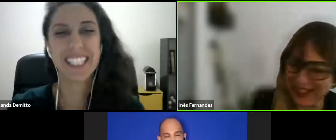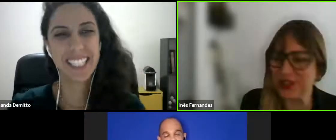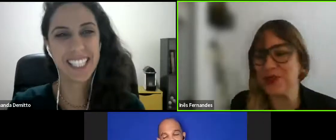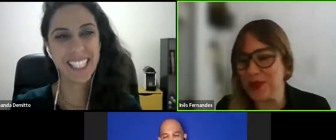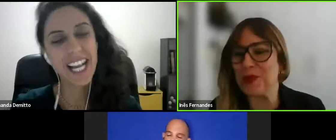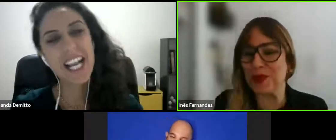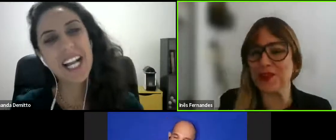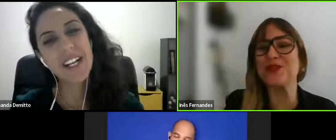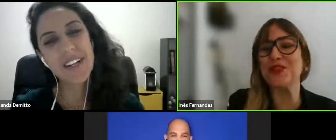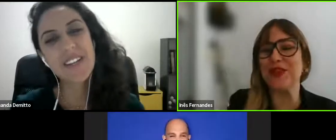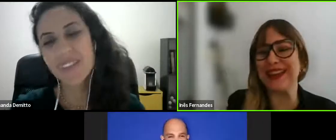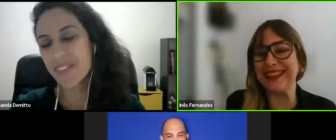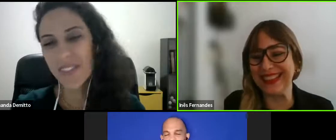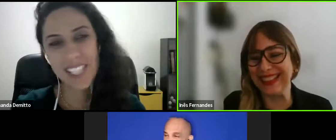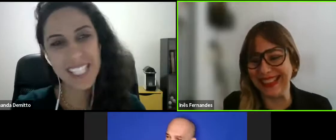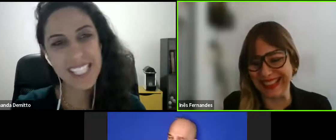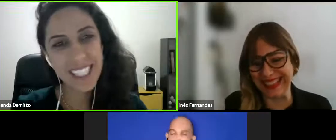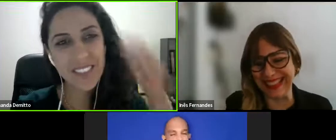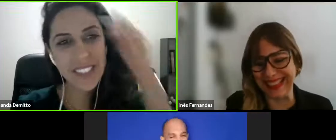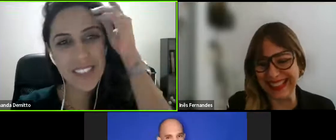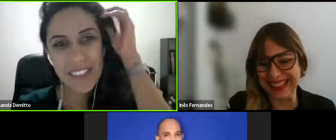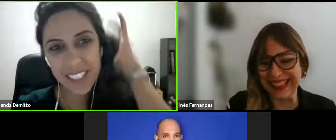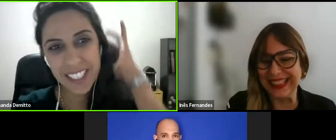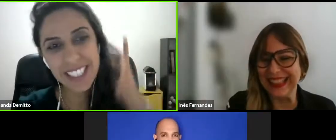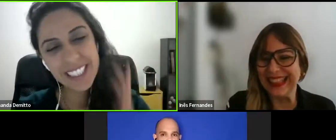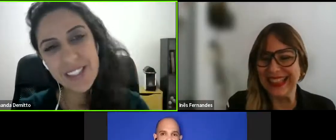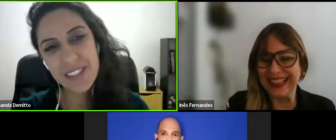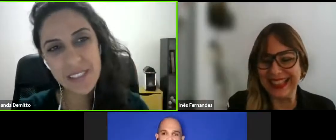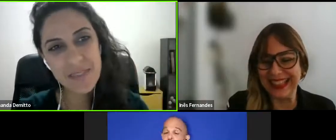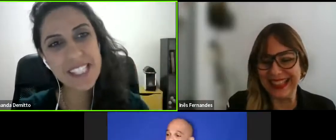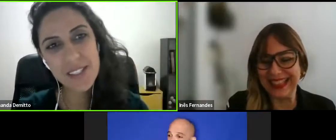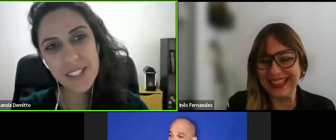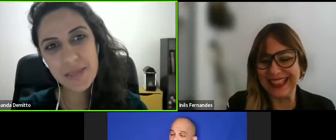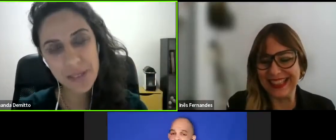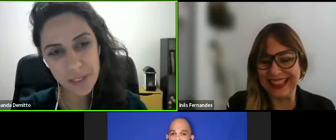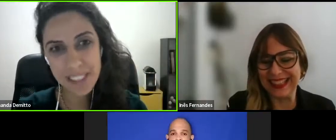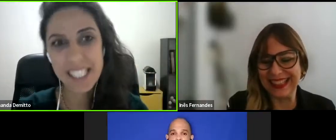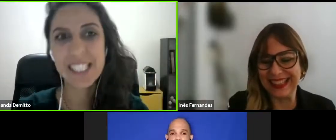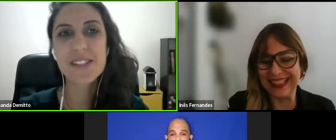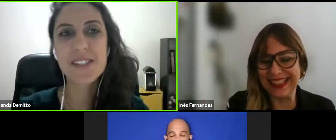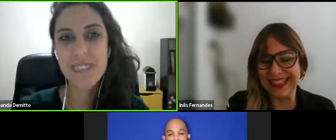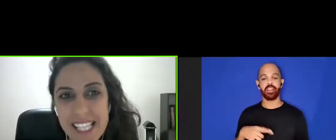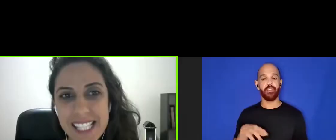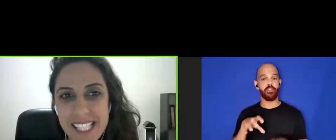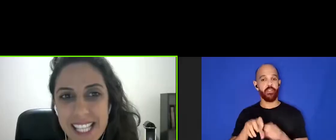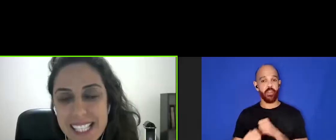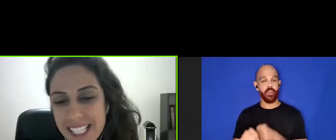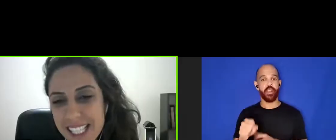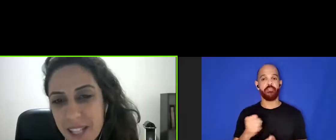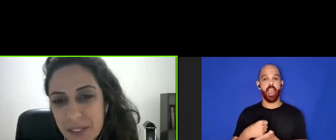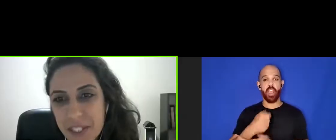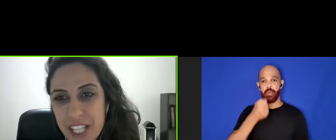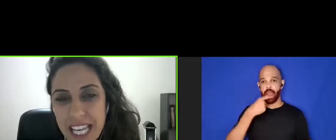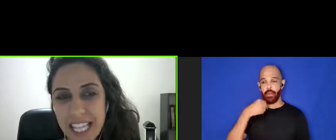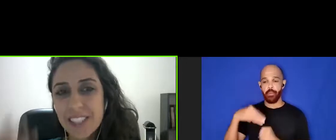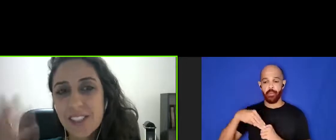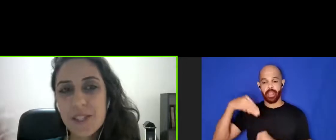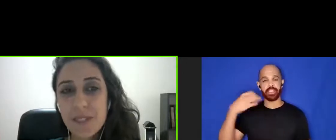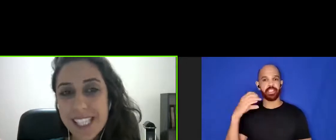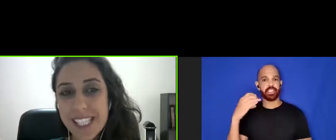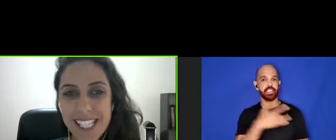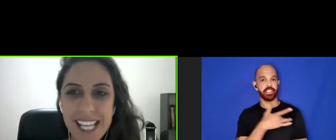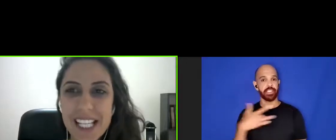mas desculpa, pode continuar. Imagina, meu nome é Fernanda, sou farmacêutica por formação, sou mestre em ciências da saúde.